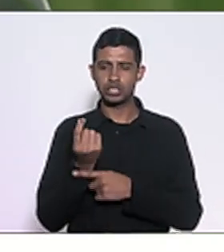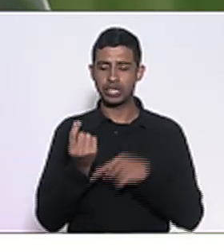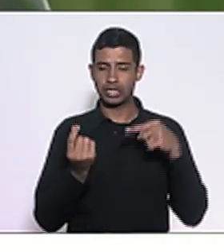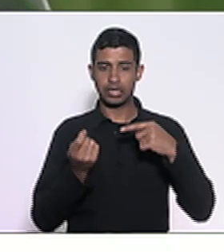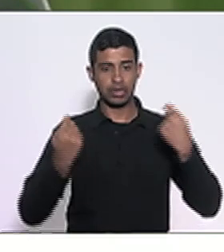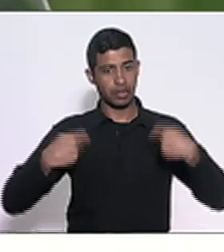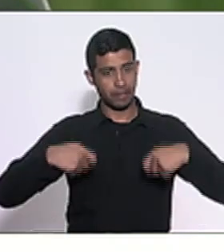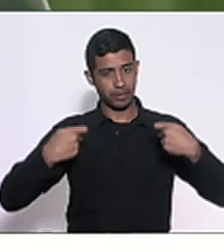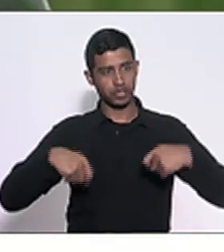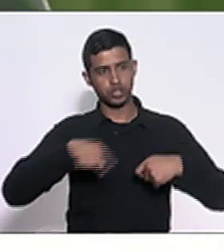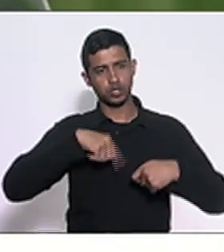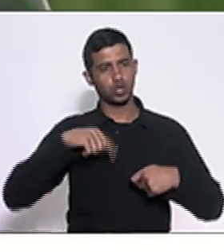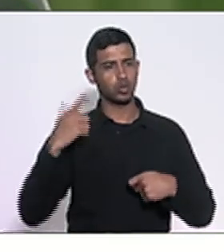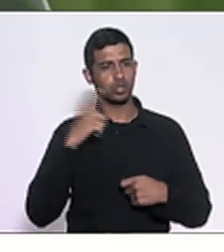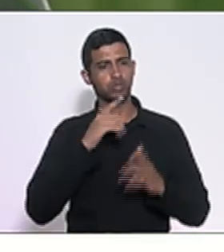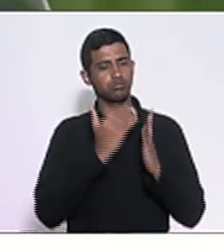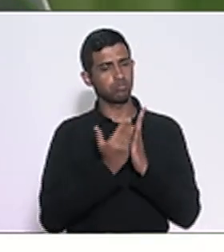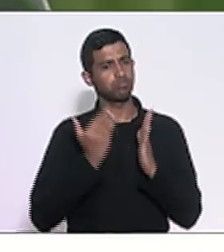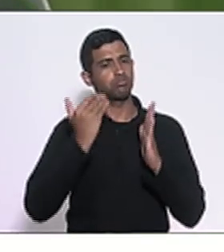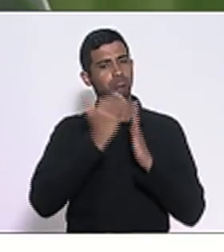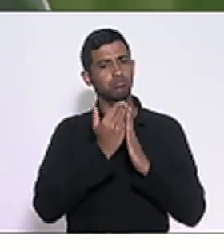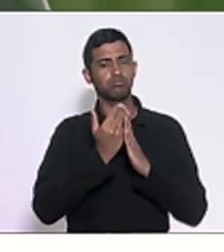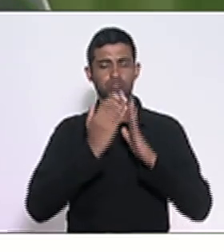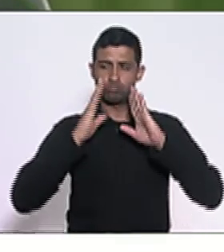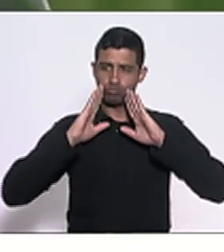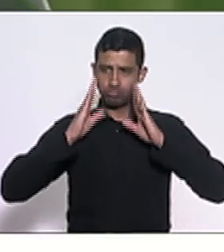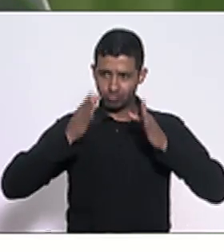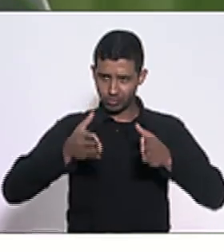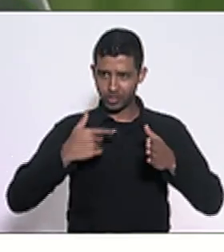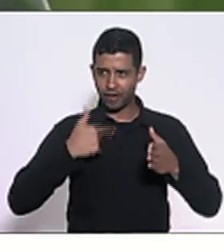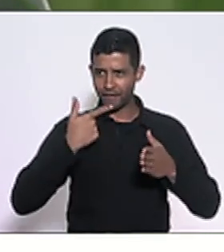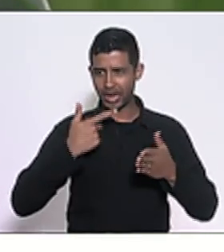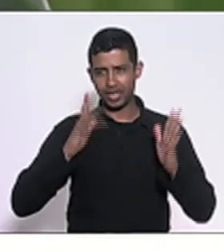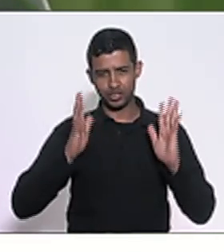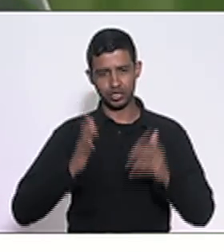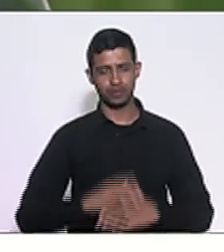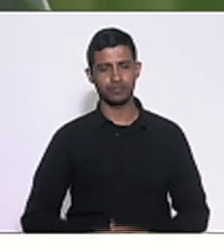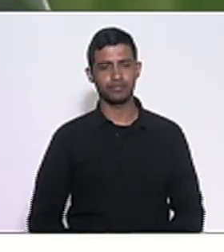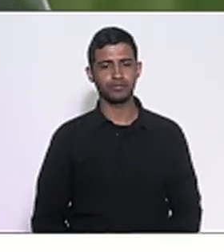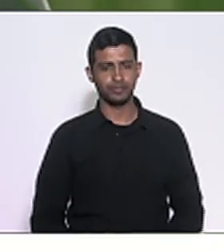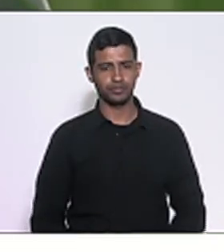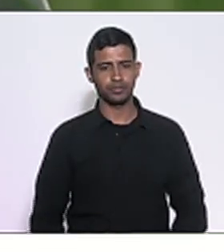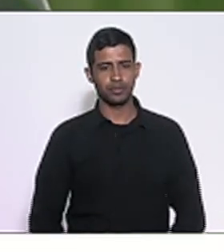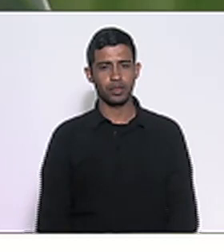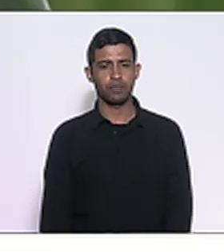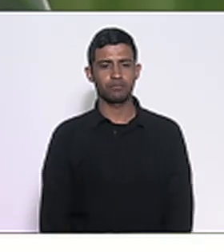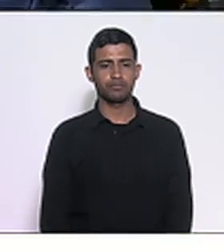que possamos avançar nessa direção que aqui eu já explanei.